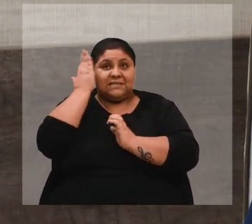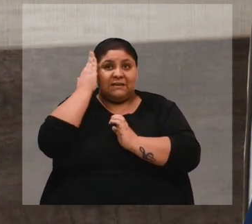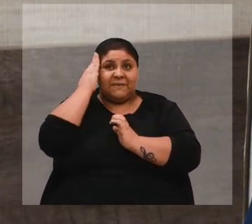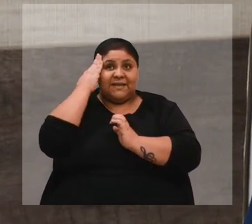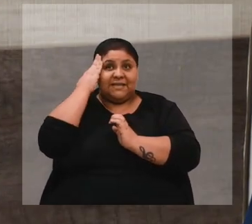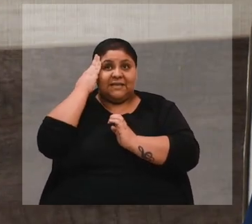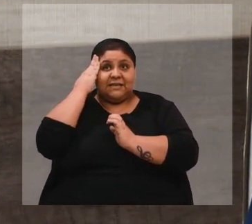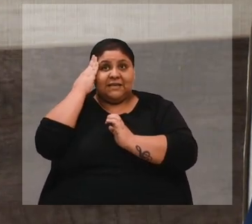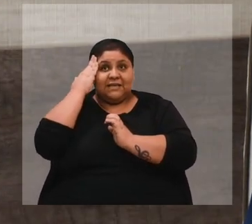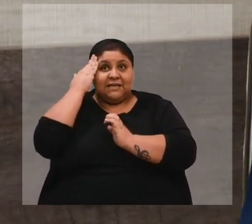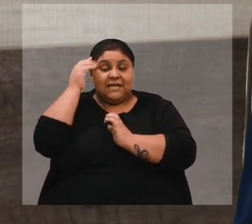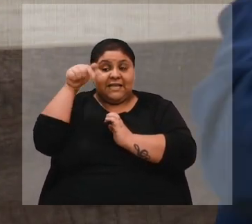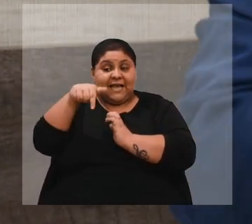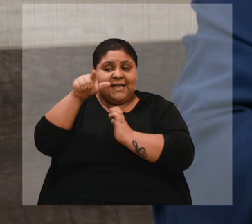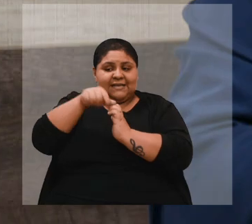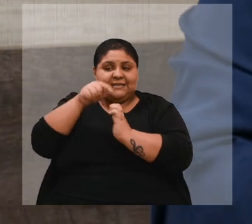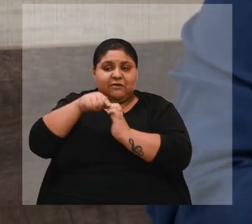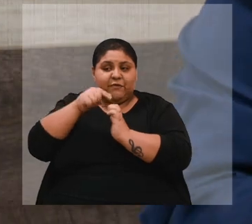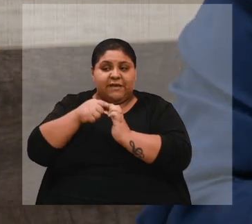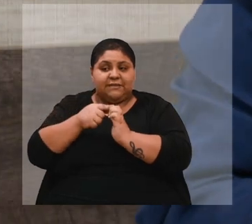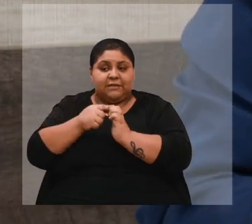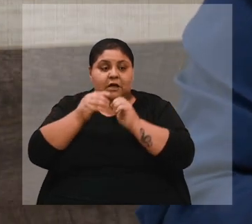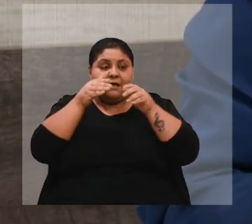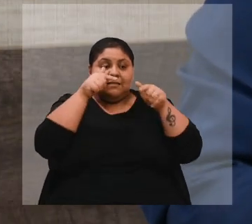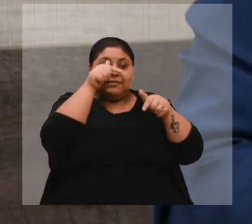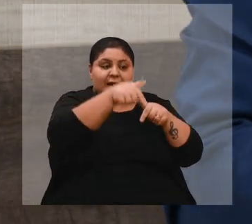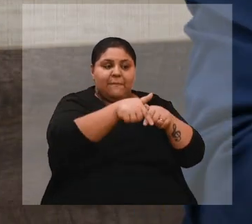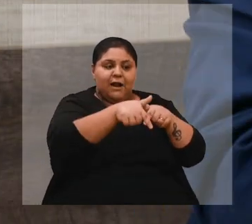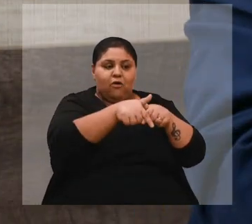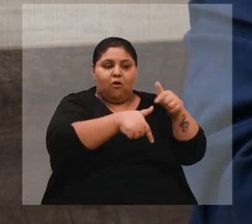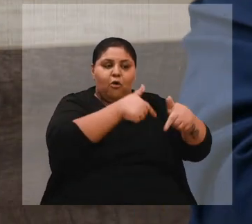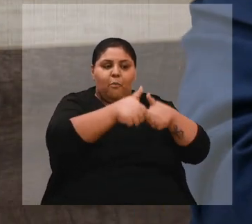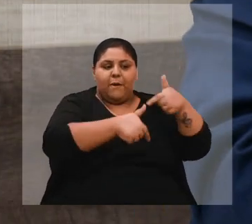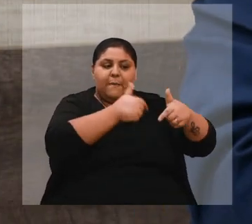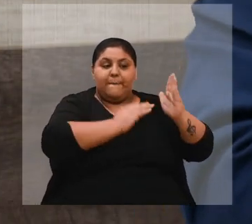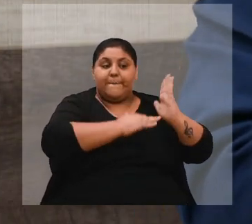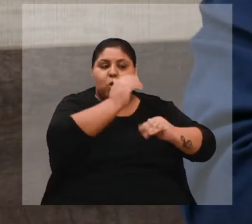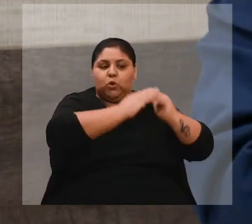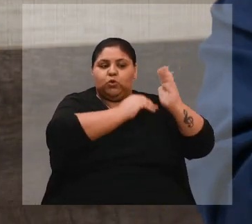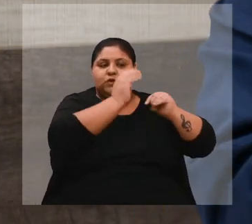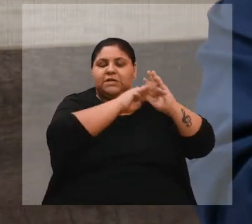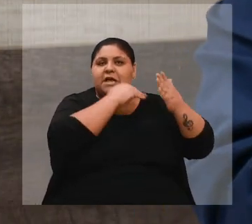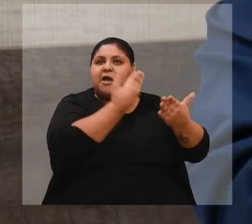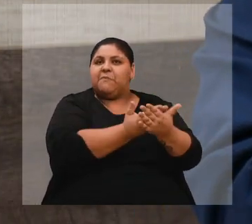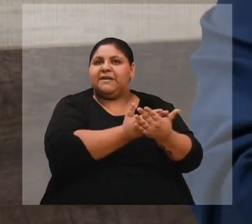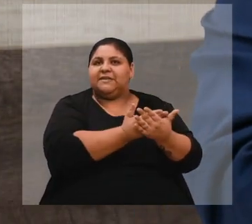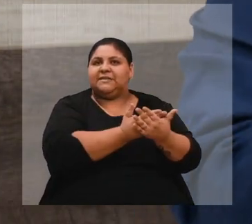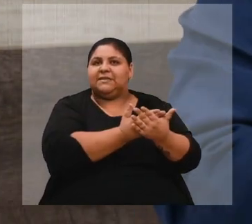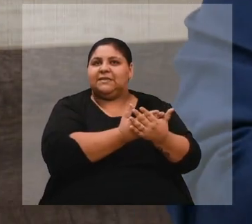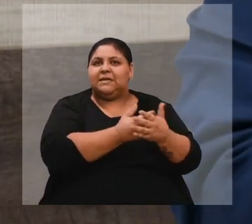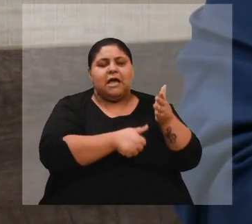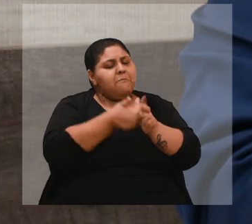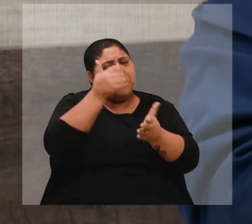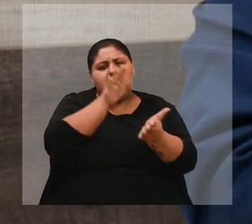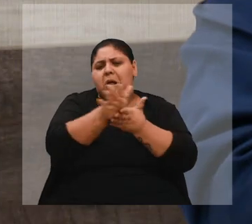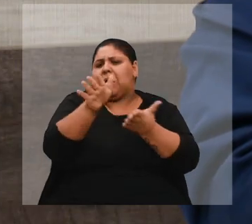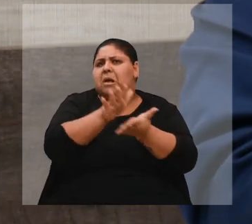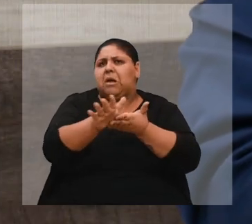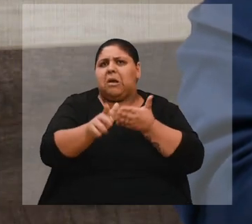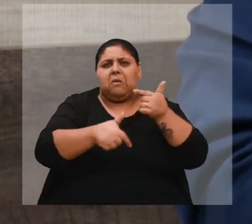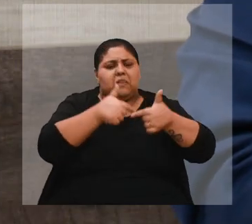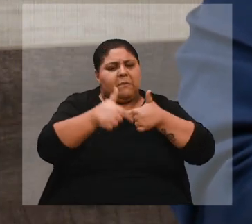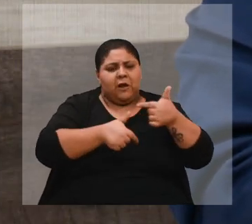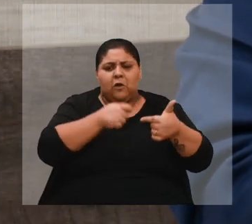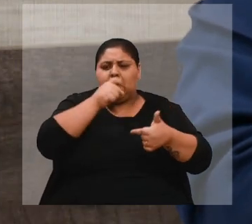sabendo que essa empresa adotou a escola dos filhos deles. Então, não tem coisa melhor para produtividade, e aí eu ganha-ganha,